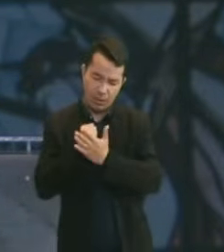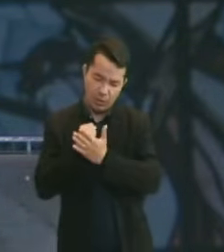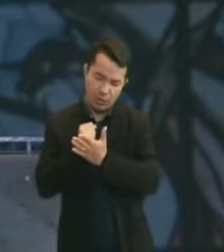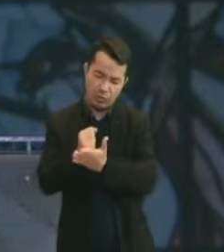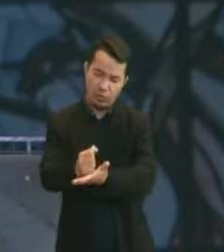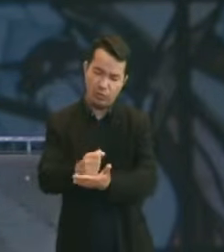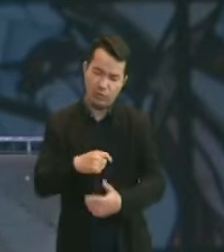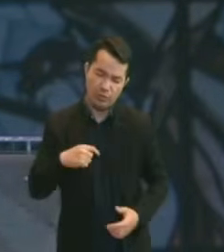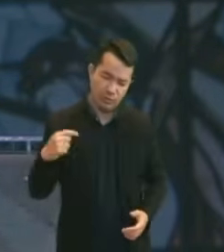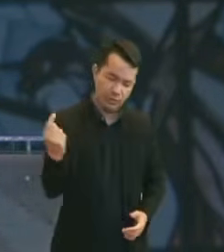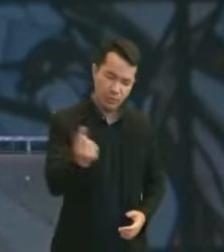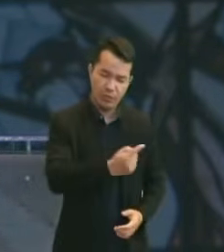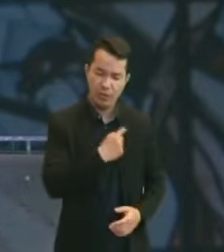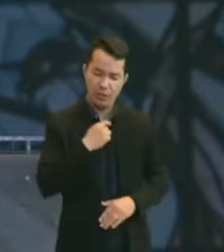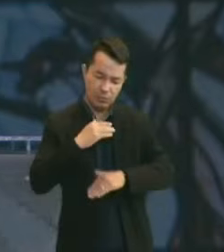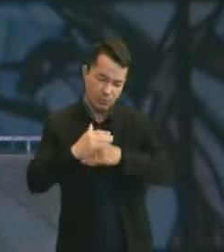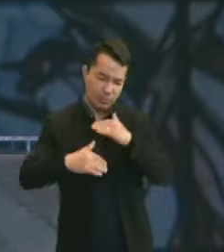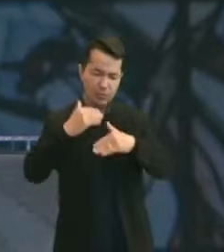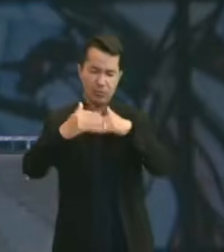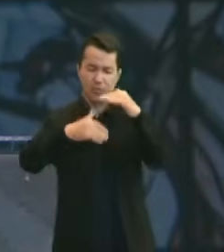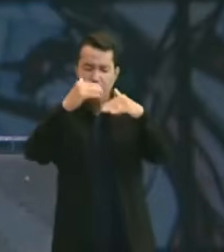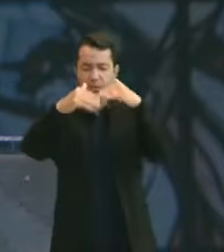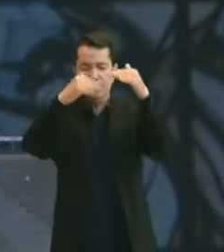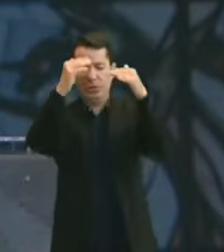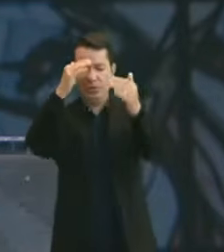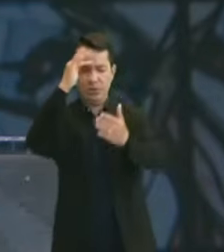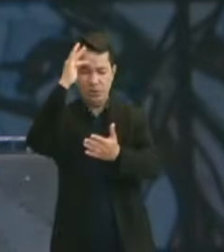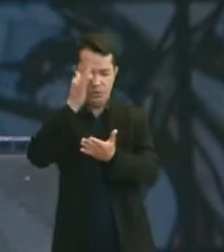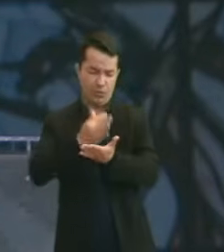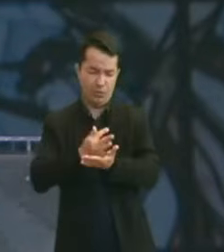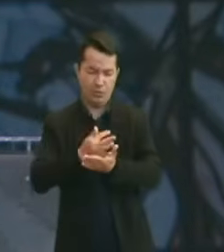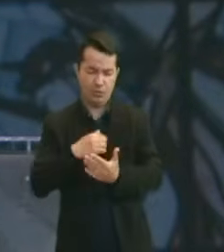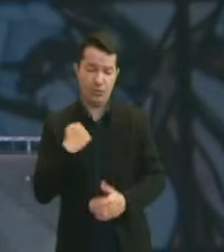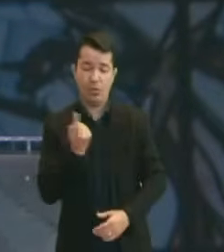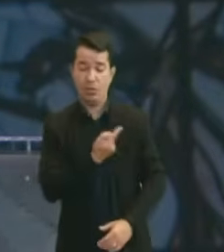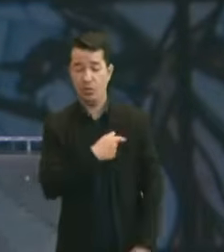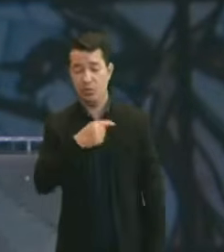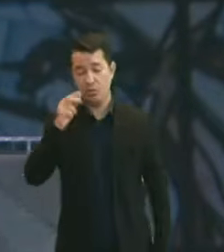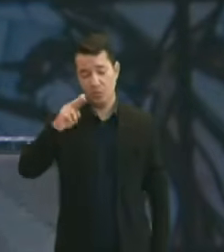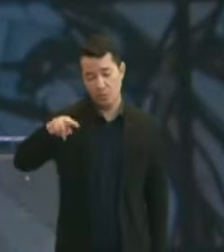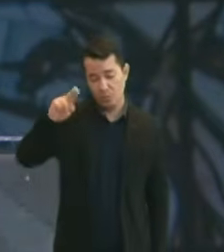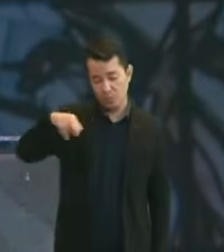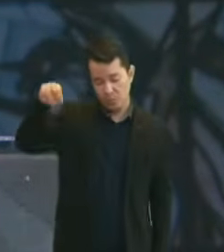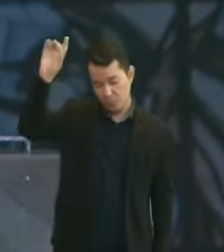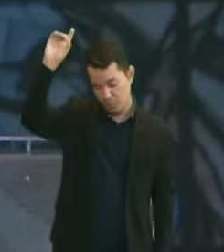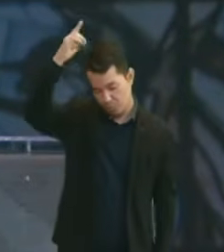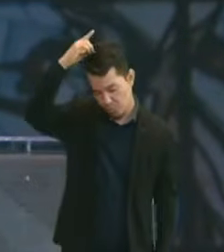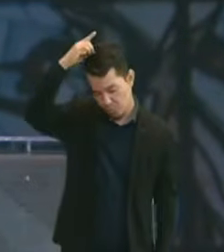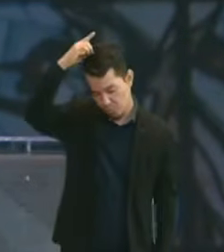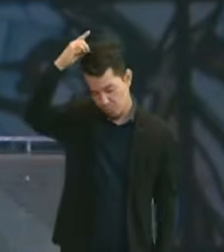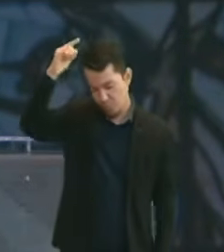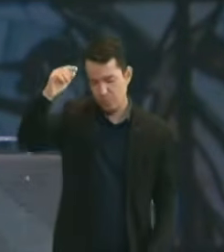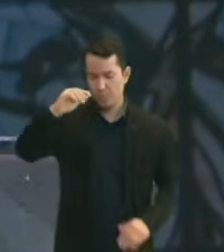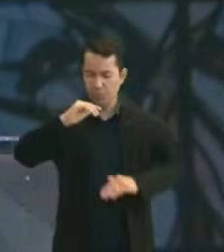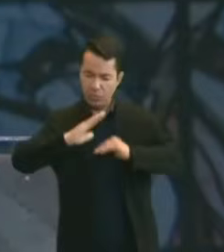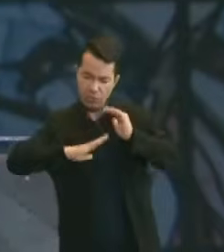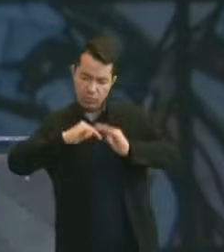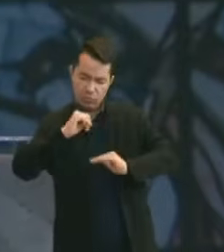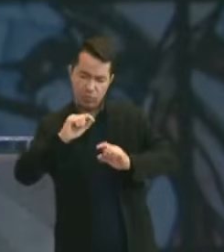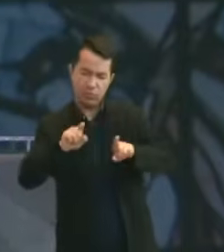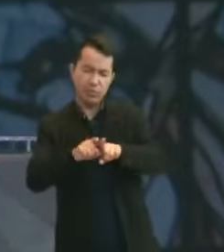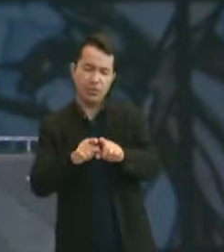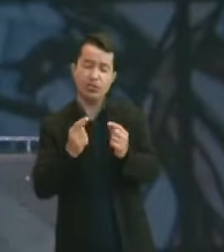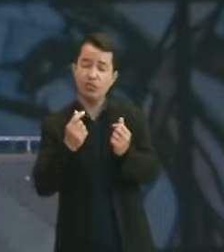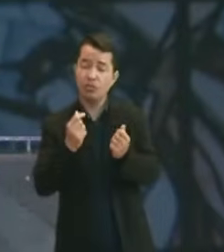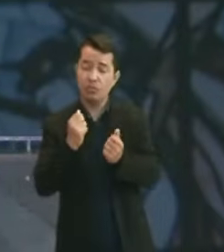nós a crescermos na nossa fé e possamos usar os nossos dons, talentos, recursos para o Senhor em